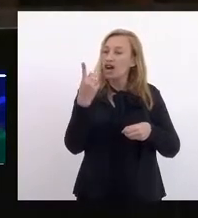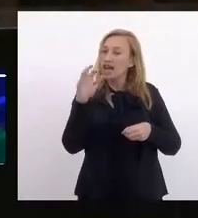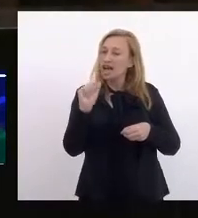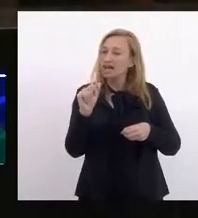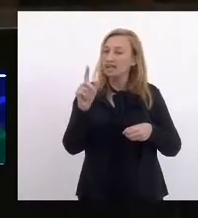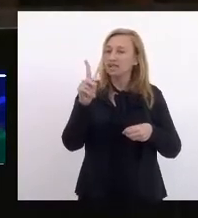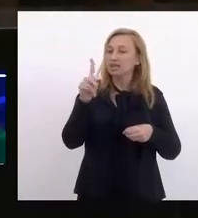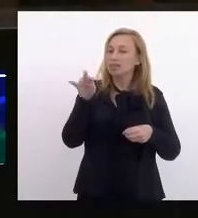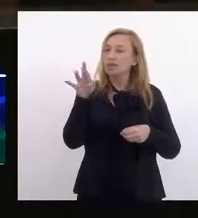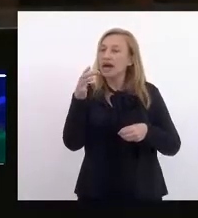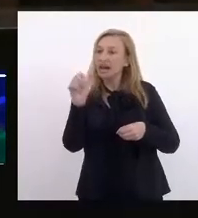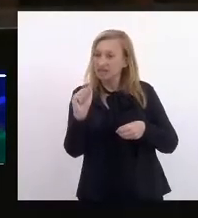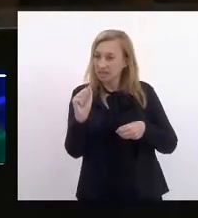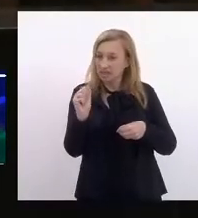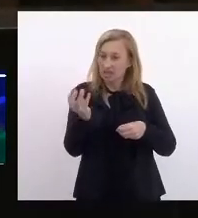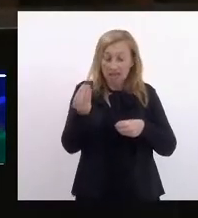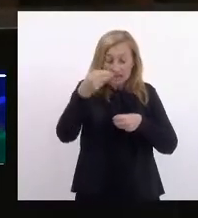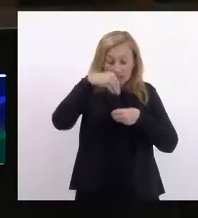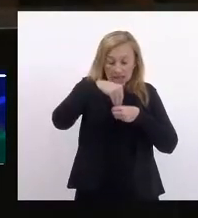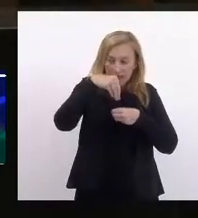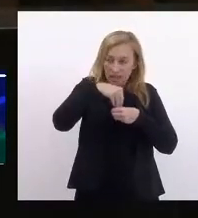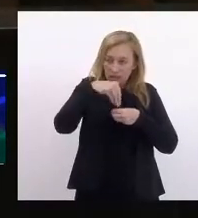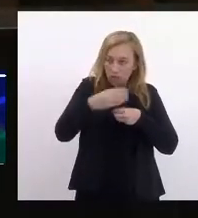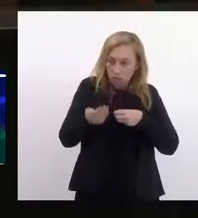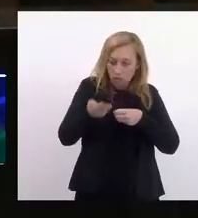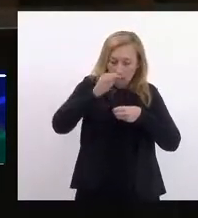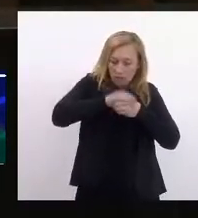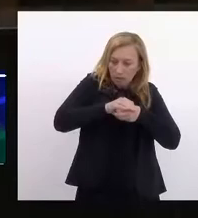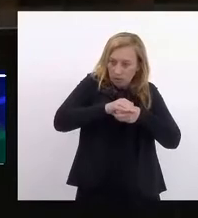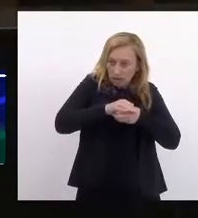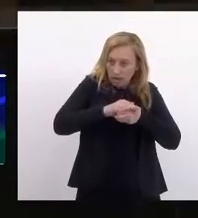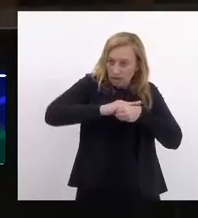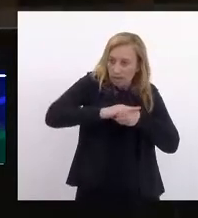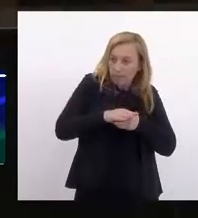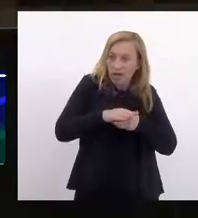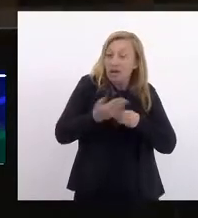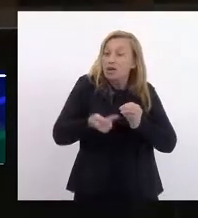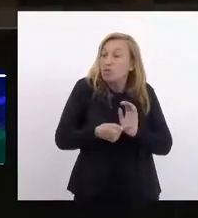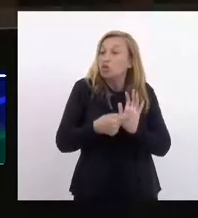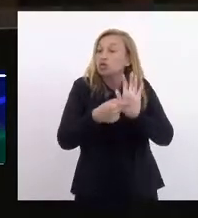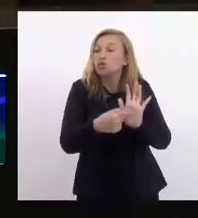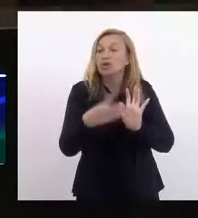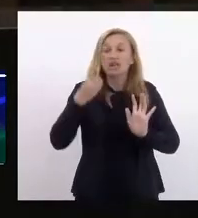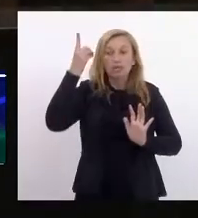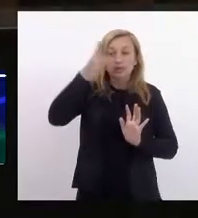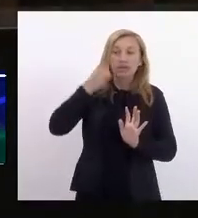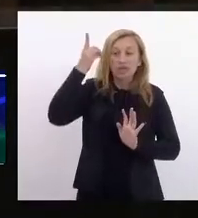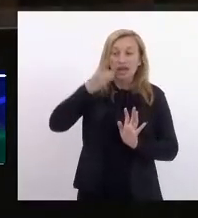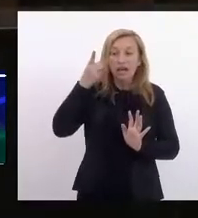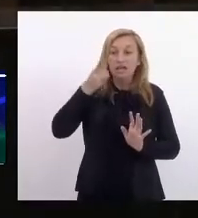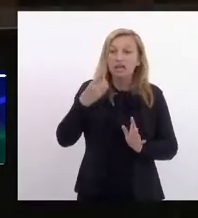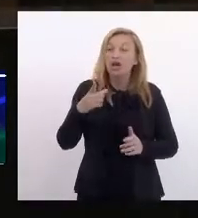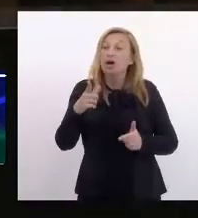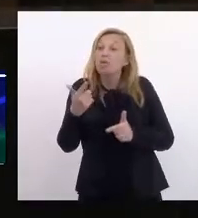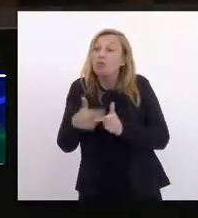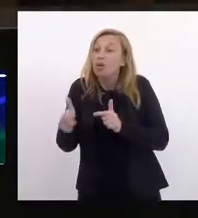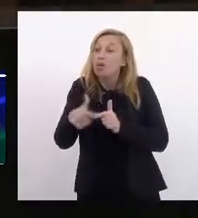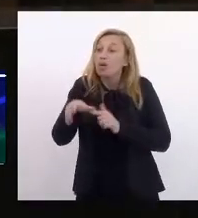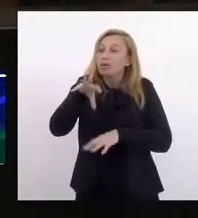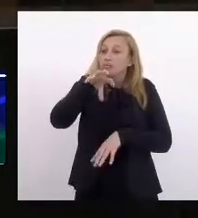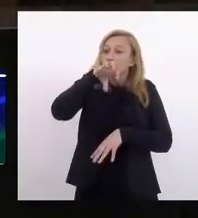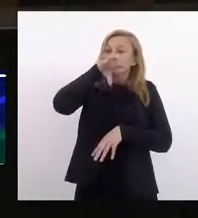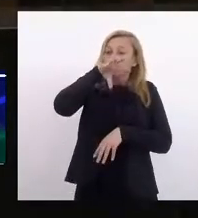relação ao sistema respiratório. Tem problemas, inclusive, de